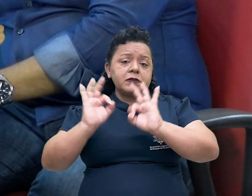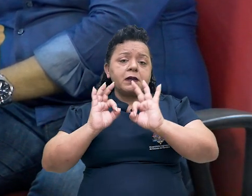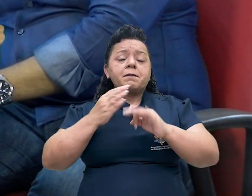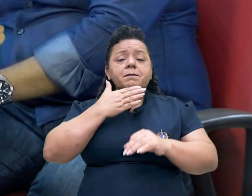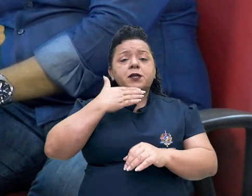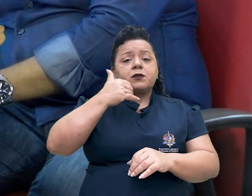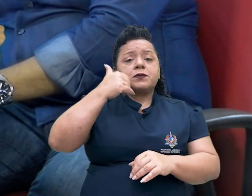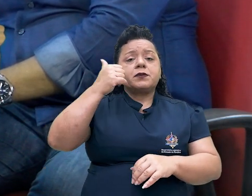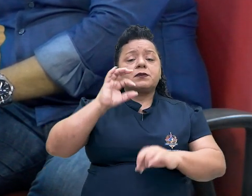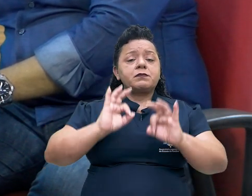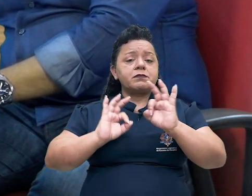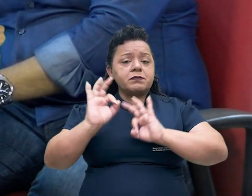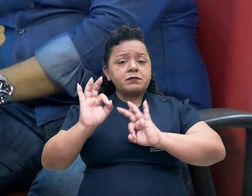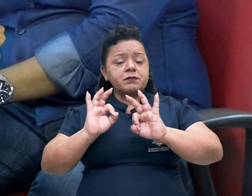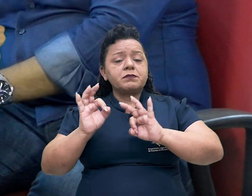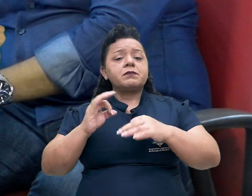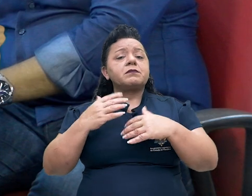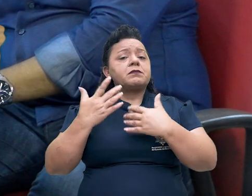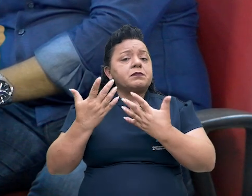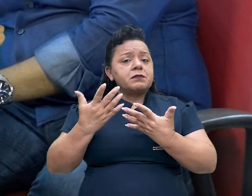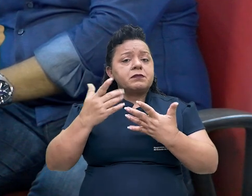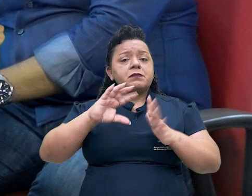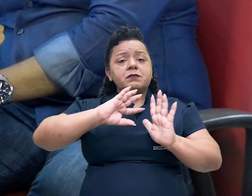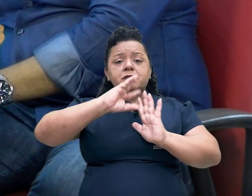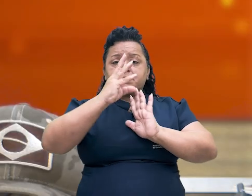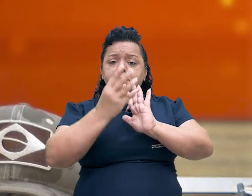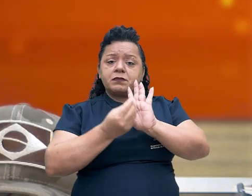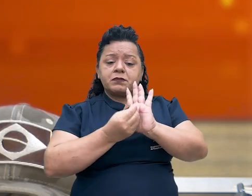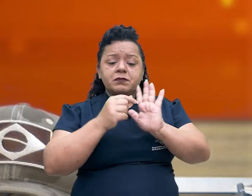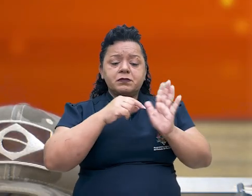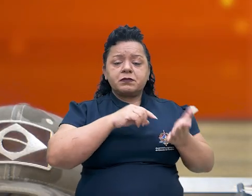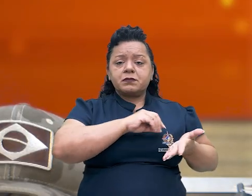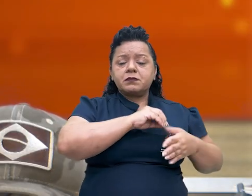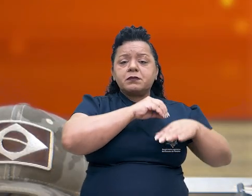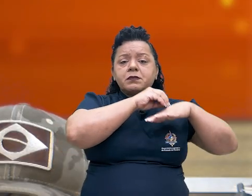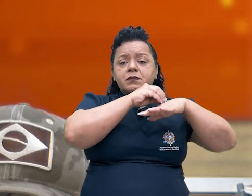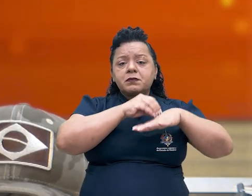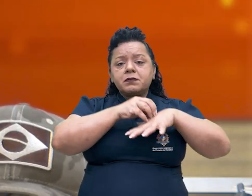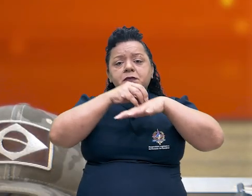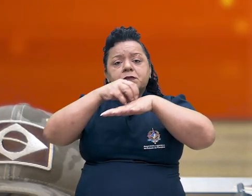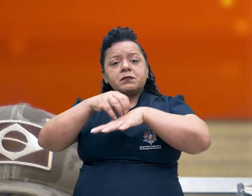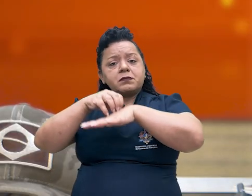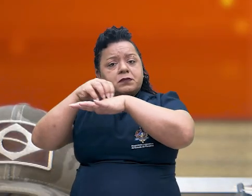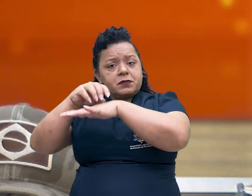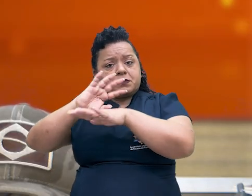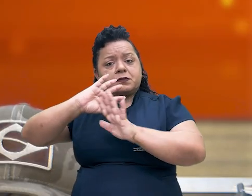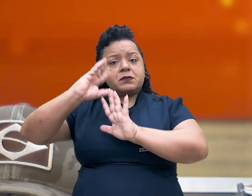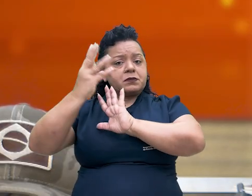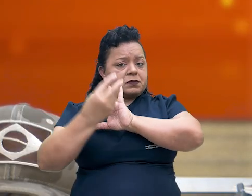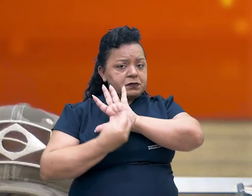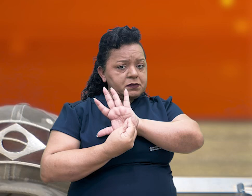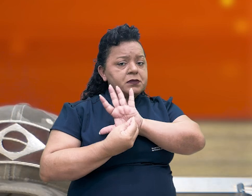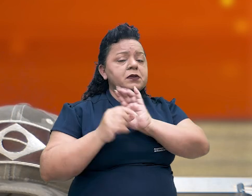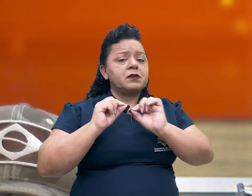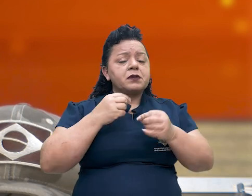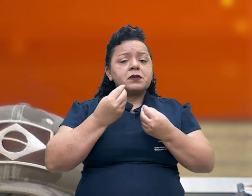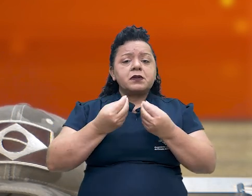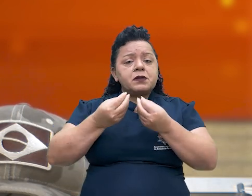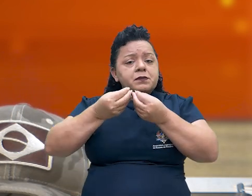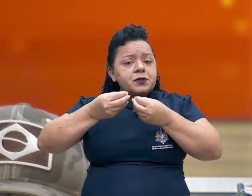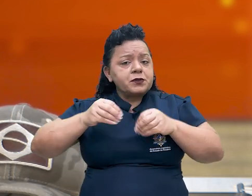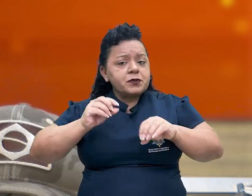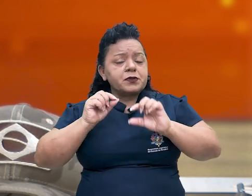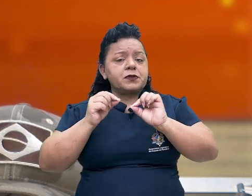minizar esses impactos né para aquelas embarcações maiores calado que vem do vai daqui pro Amazonas para não ter prejuizo econômico né